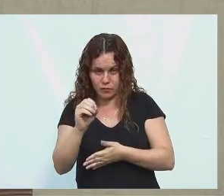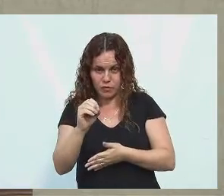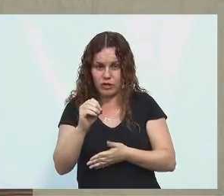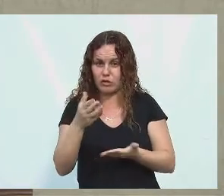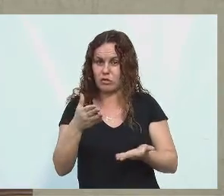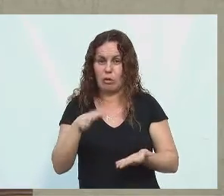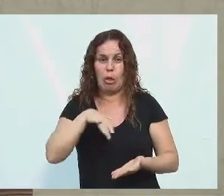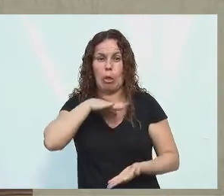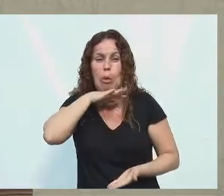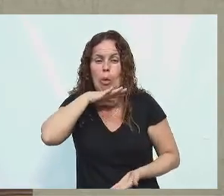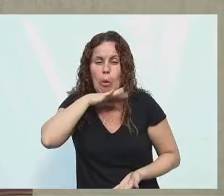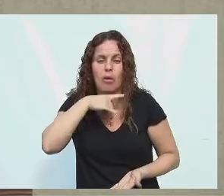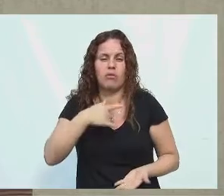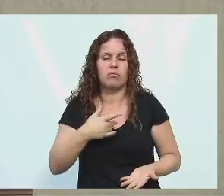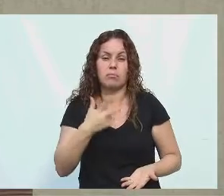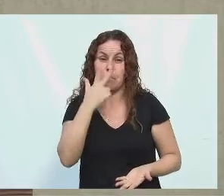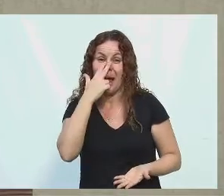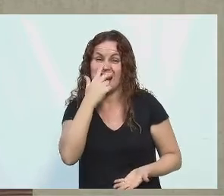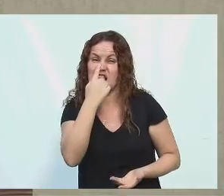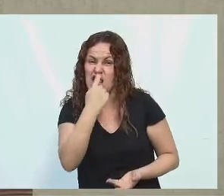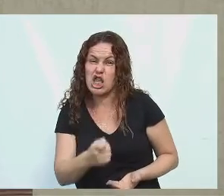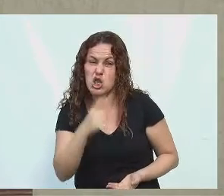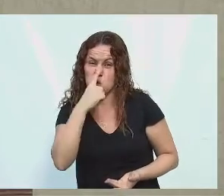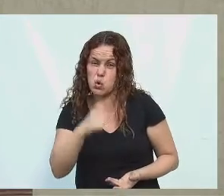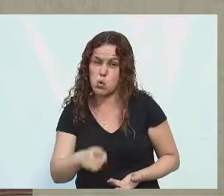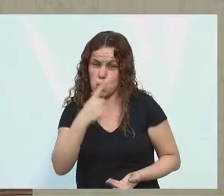lixo de obra.